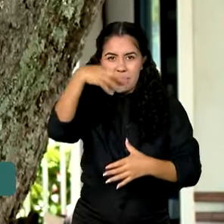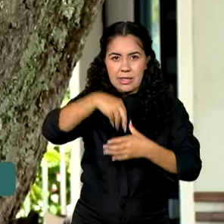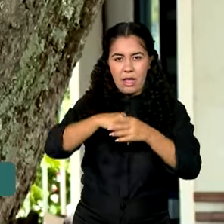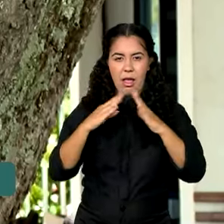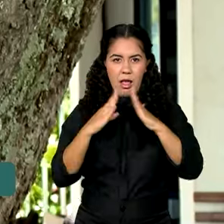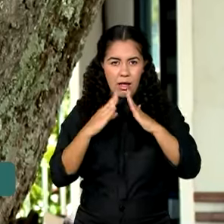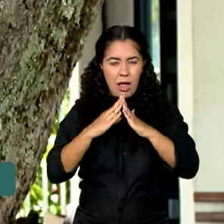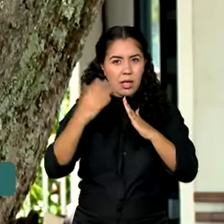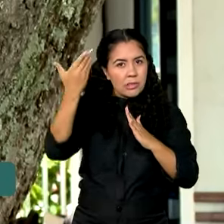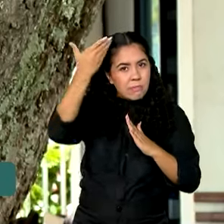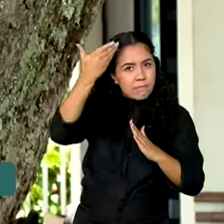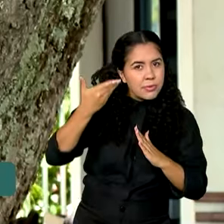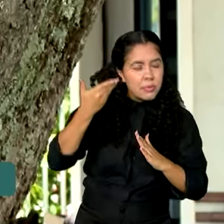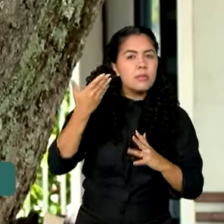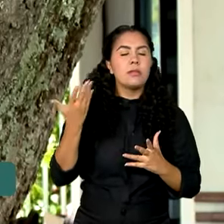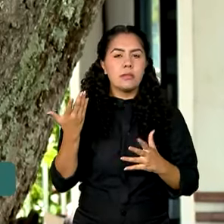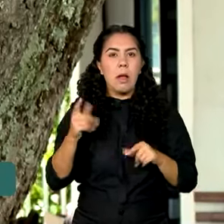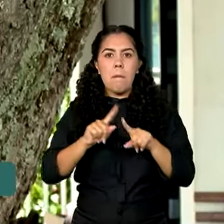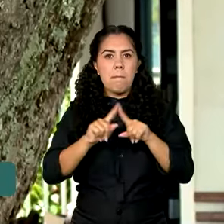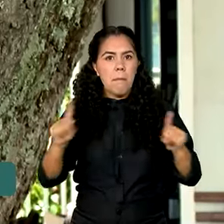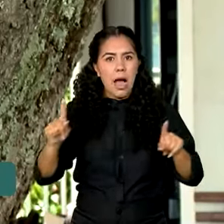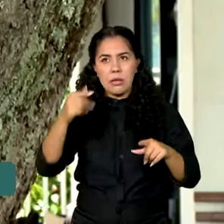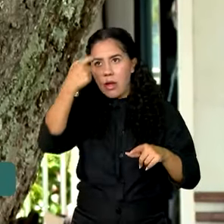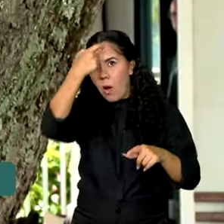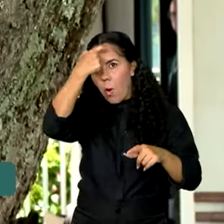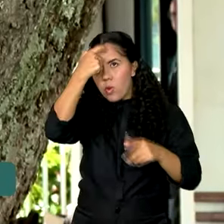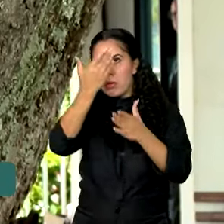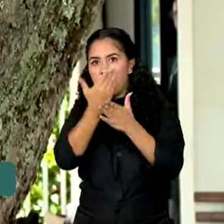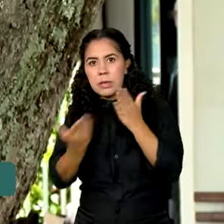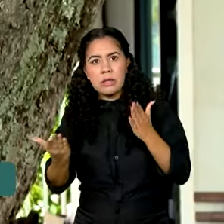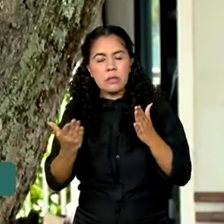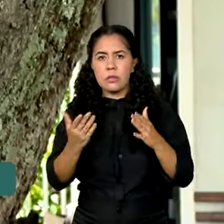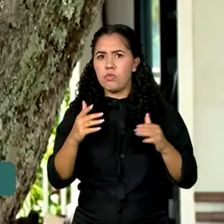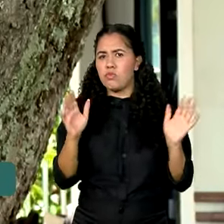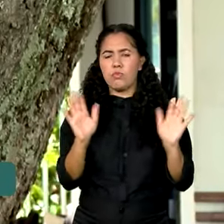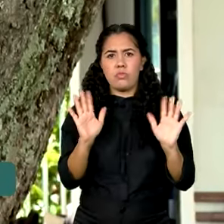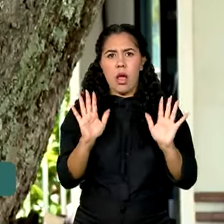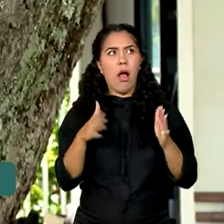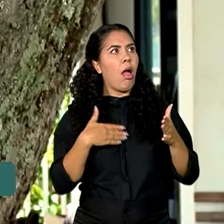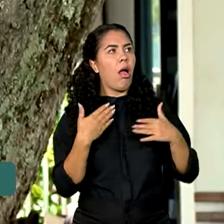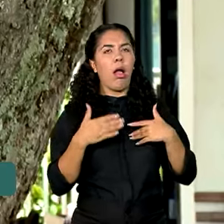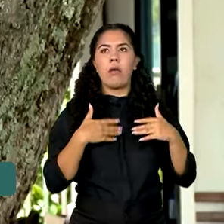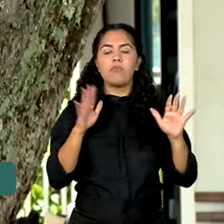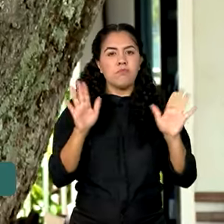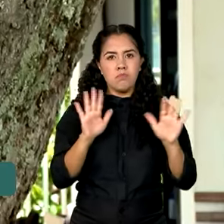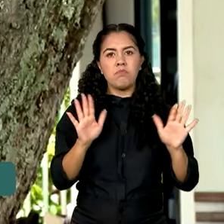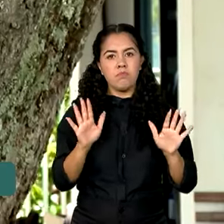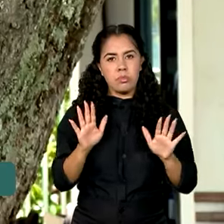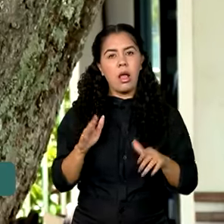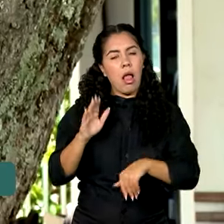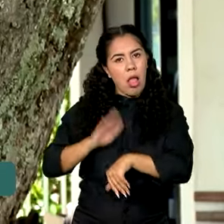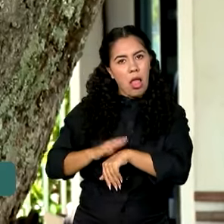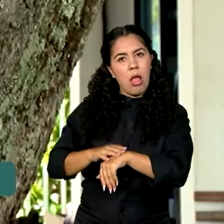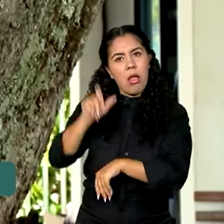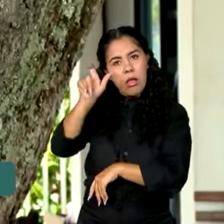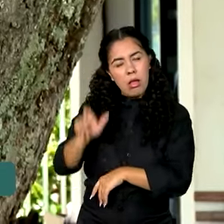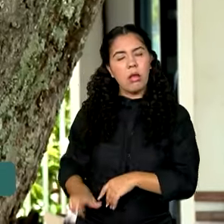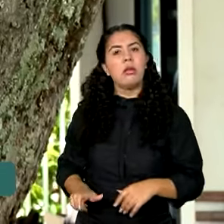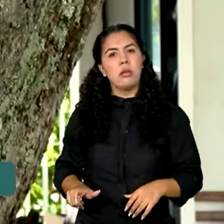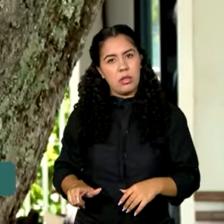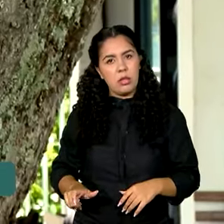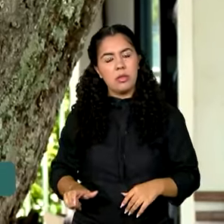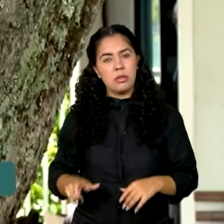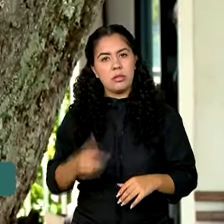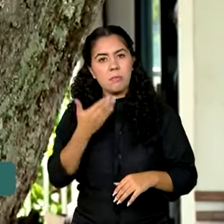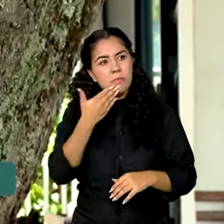presidente em nenhum momento teve qualquer tipo de perda de consciência, desorientação, né? Ele mesmo que buscou o